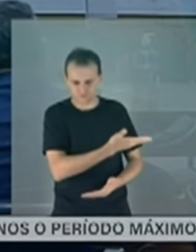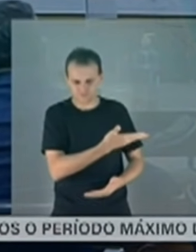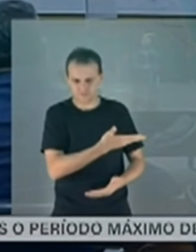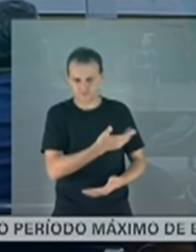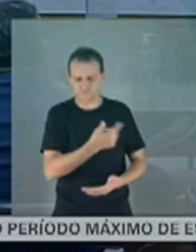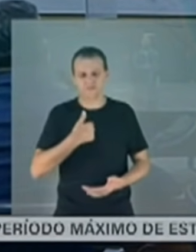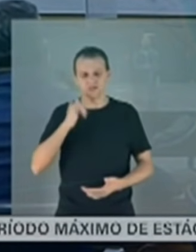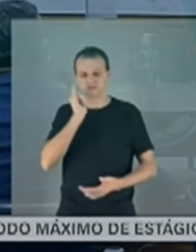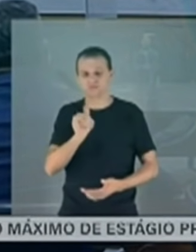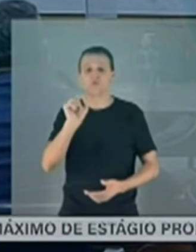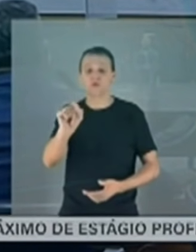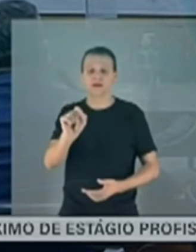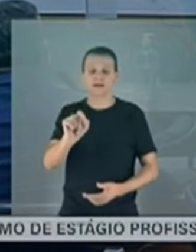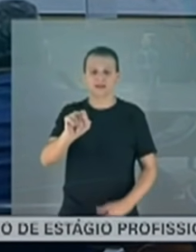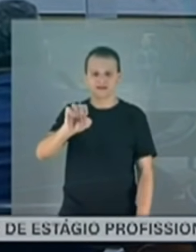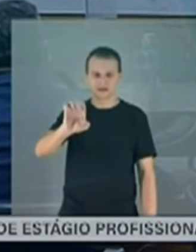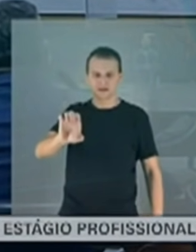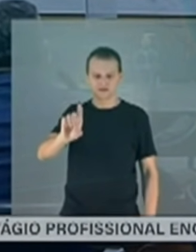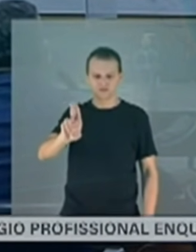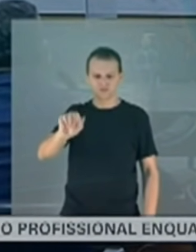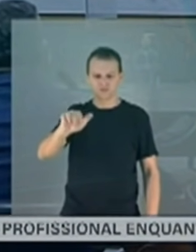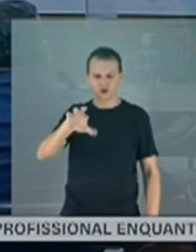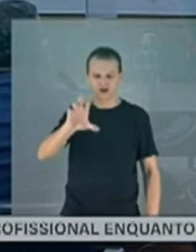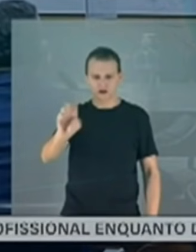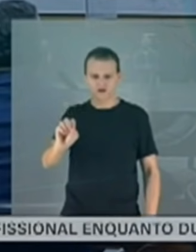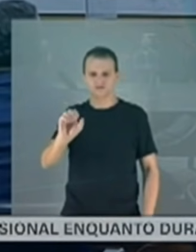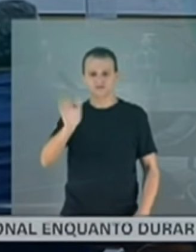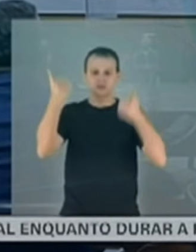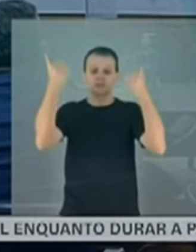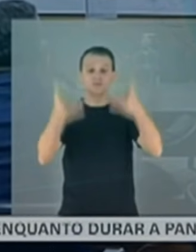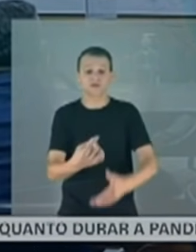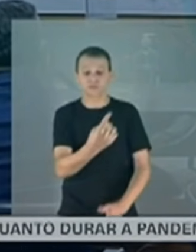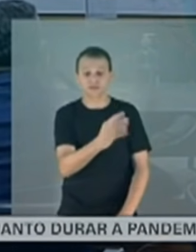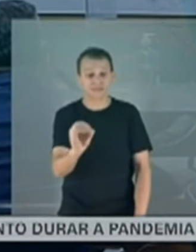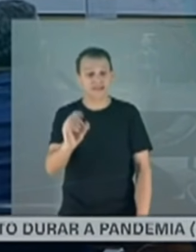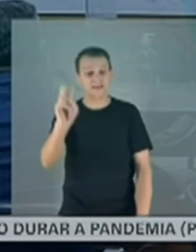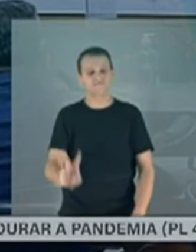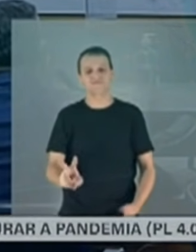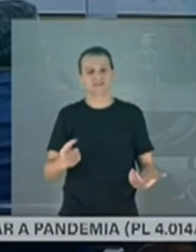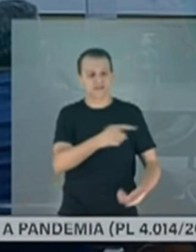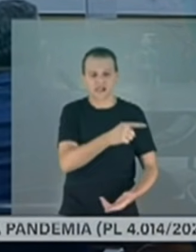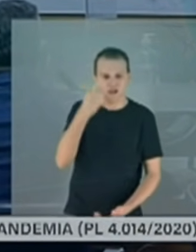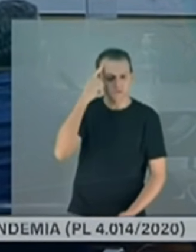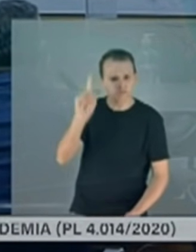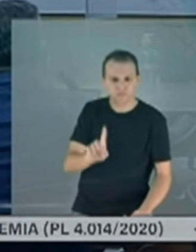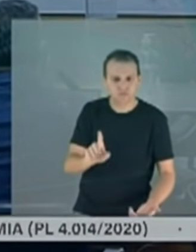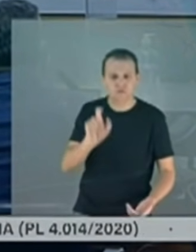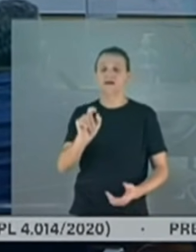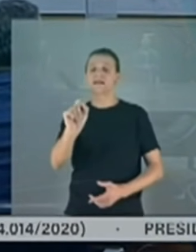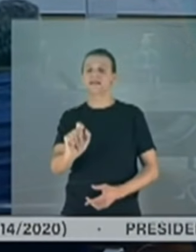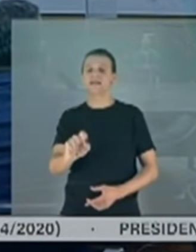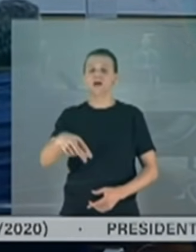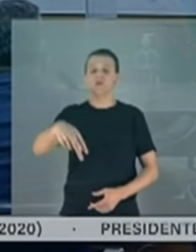Eduardo Girão, que vocês já explicaram 100 vezes para ele, que quem é o presidente do Nordeste?